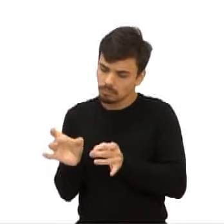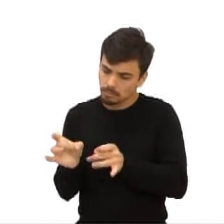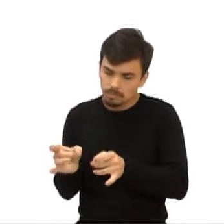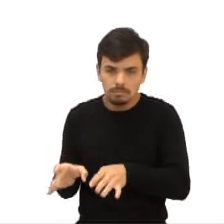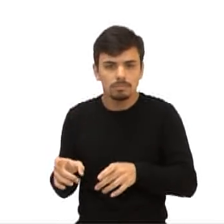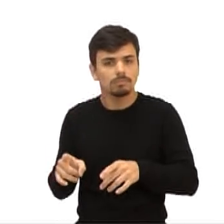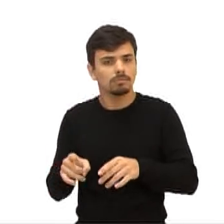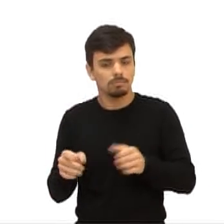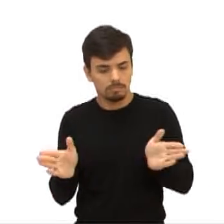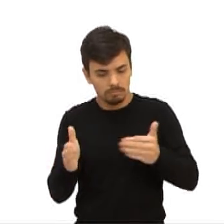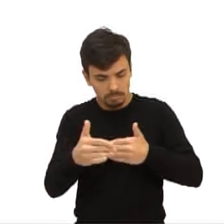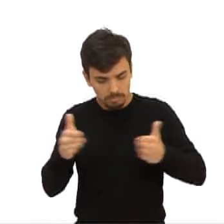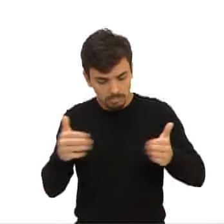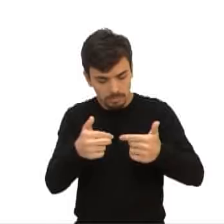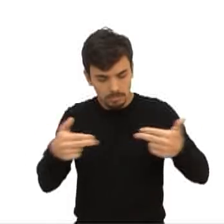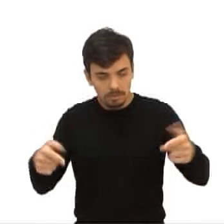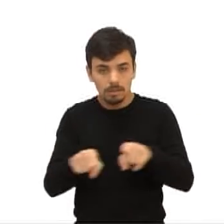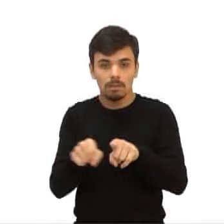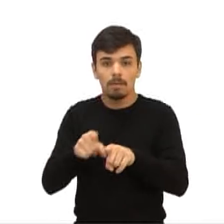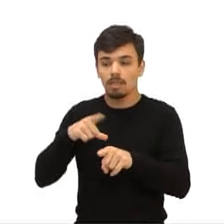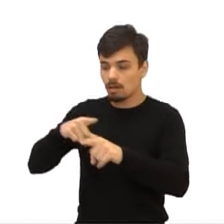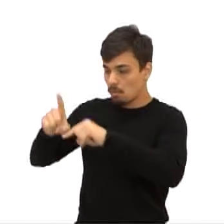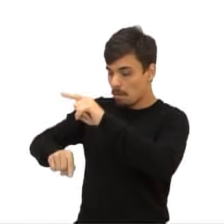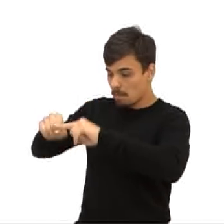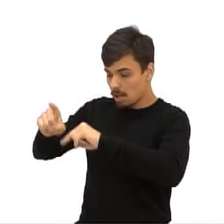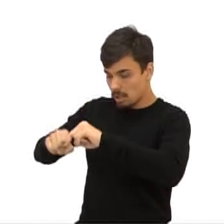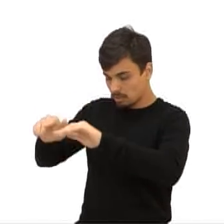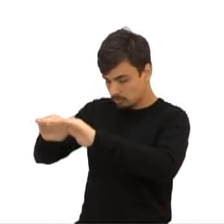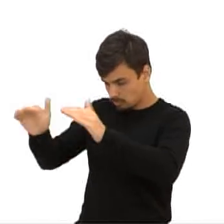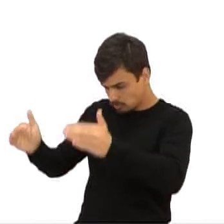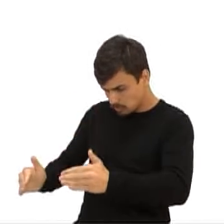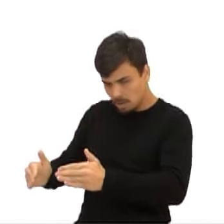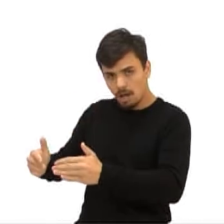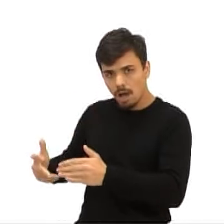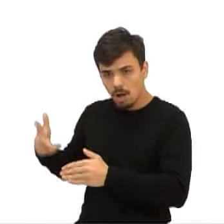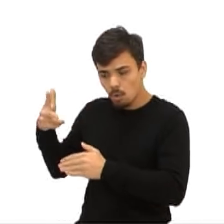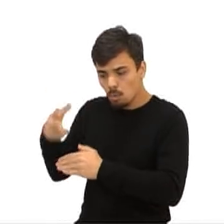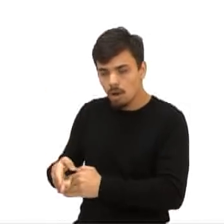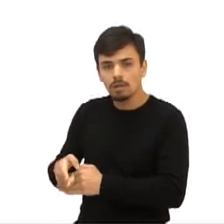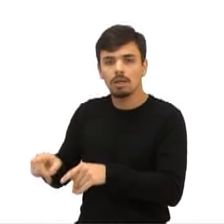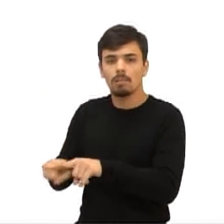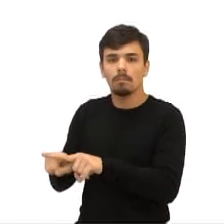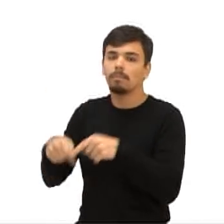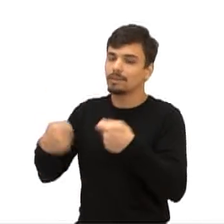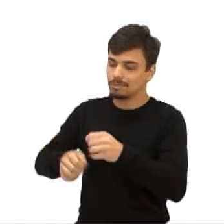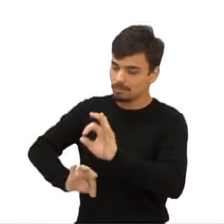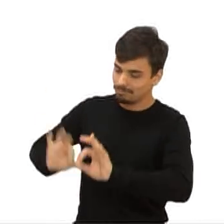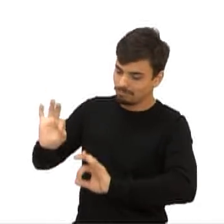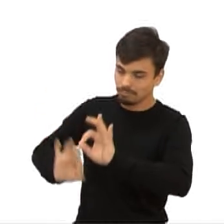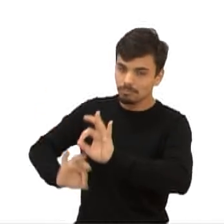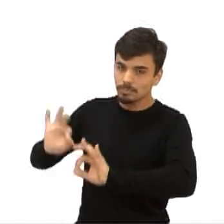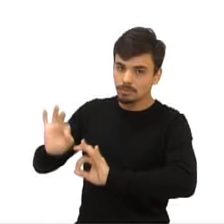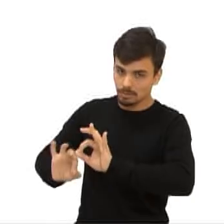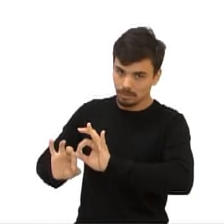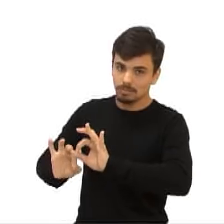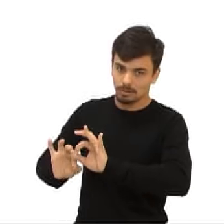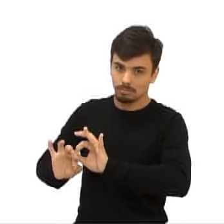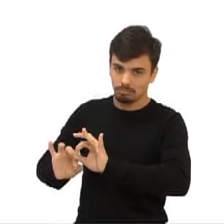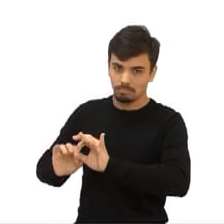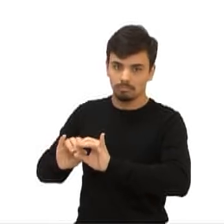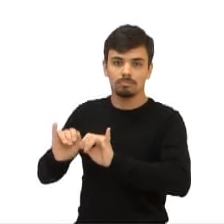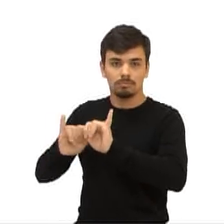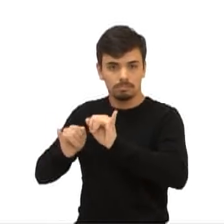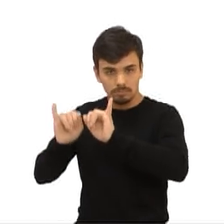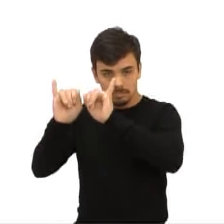embalagens. Temos uma máquina de corte que precisa de programação. Por isso,